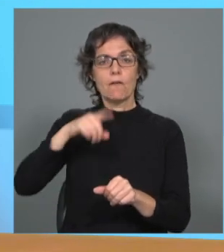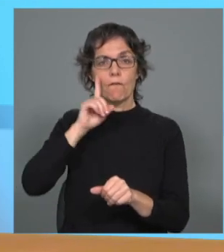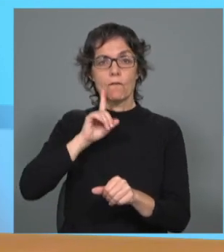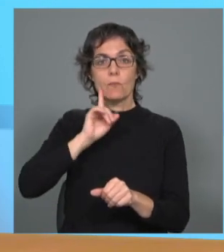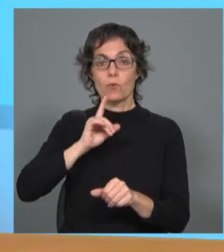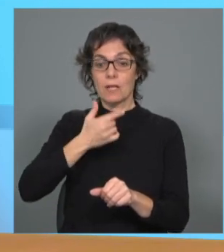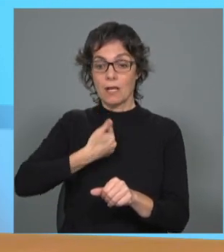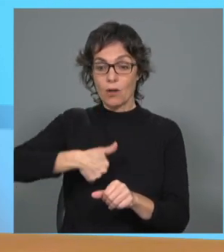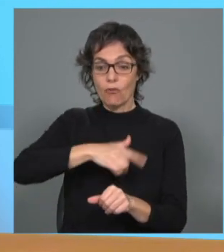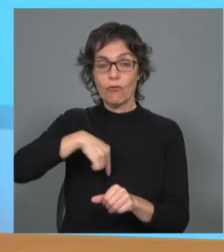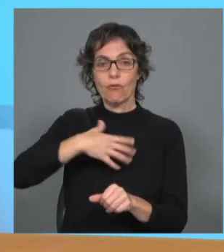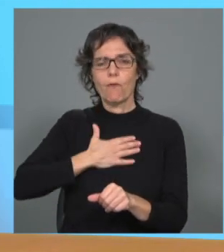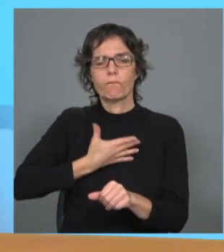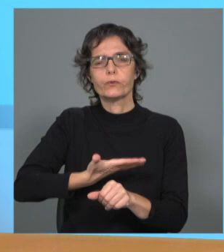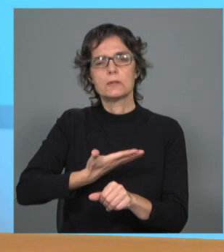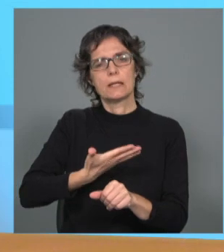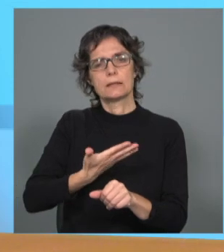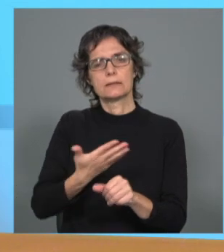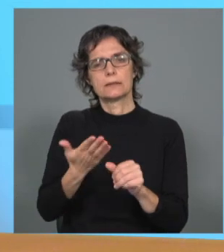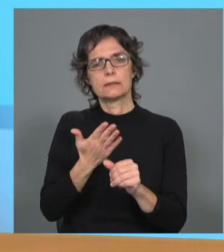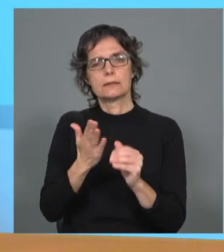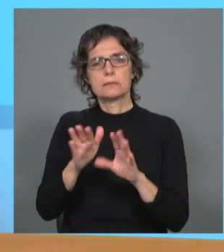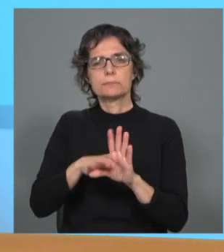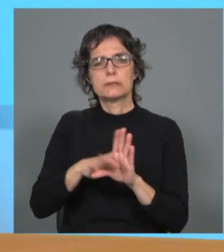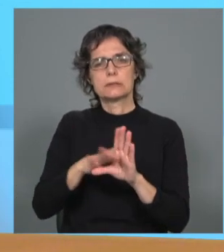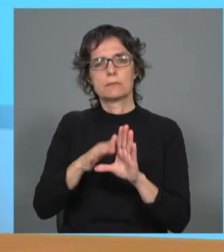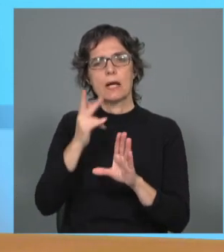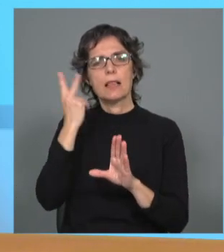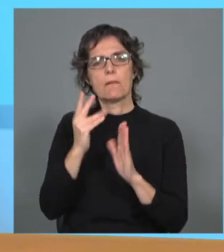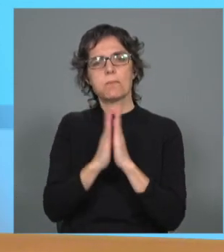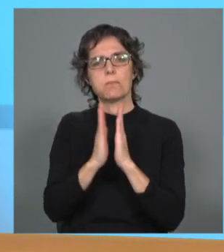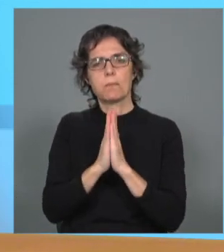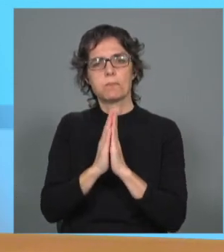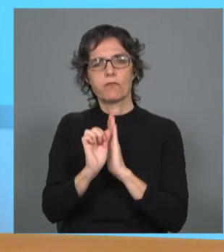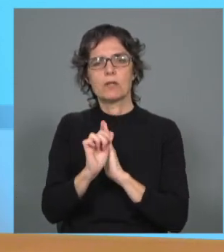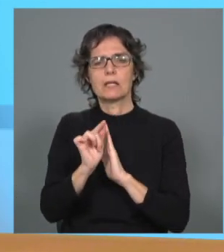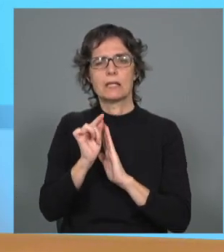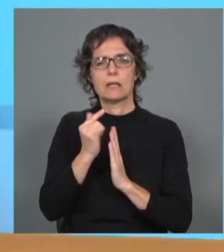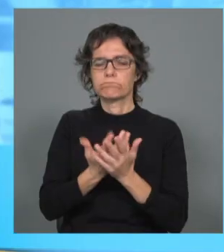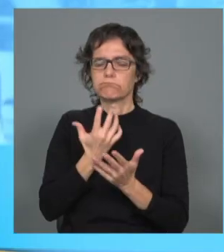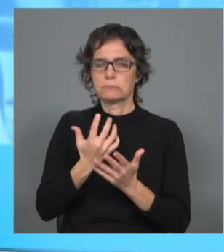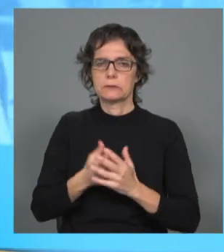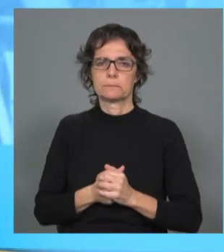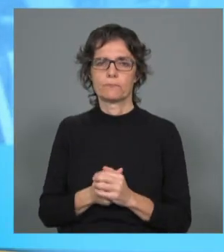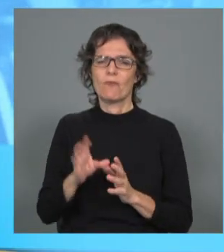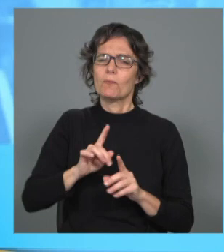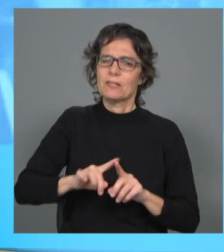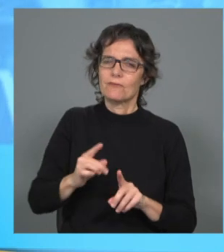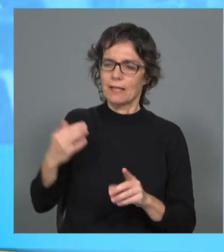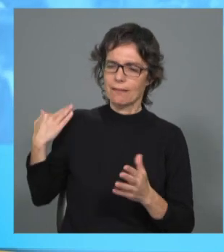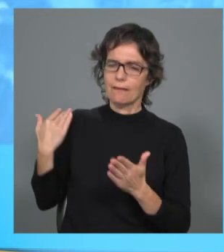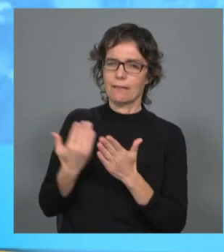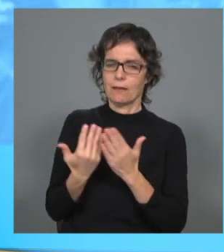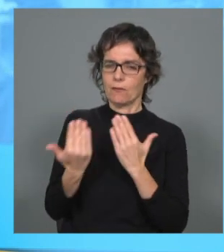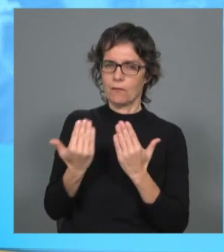Igreja, porventura de uma forma diferente daquela que temos servido até ao momento. Que causas é que terão impedido que,